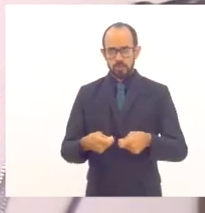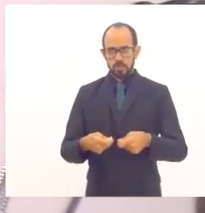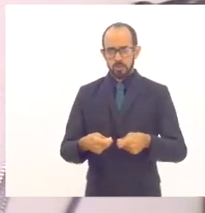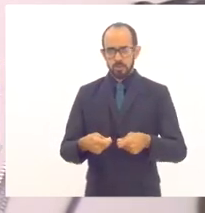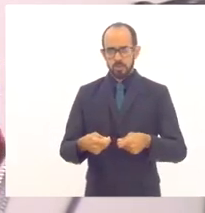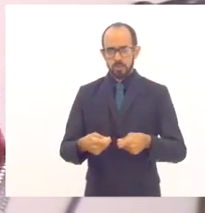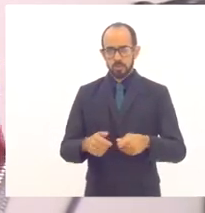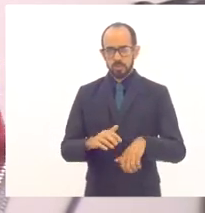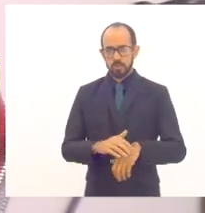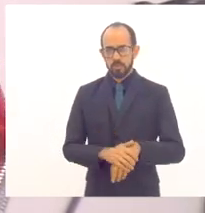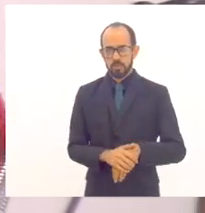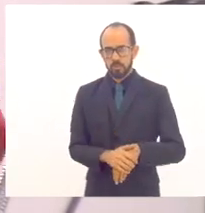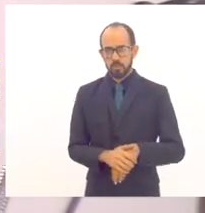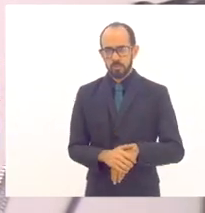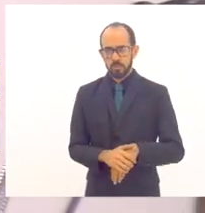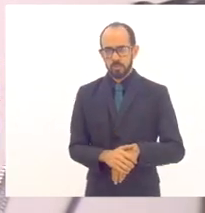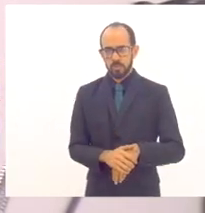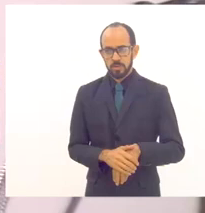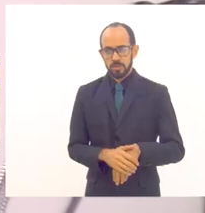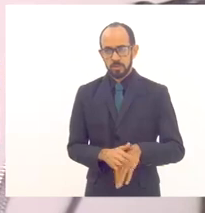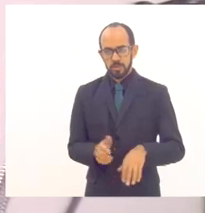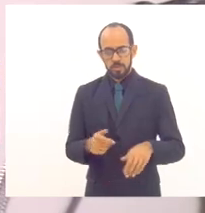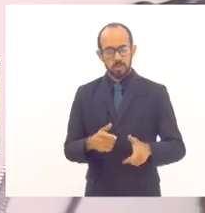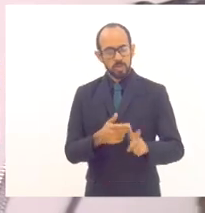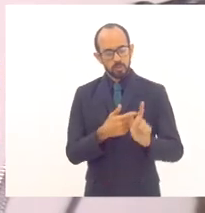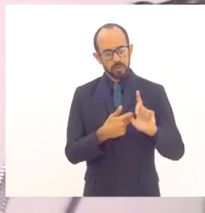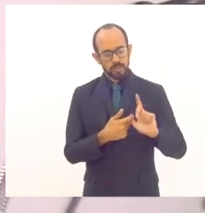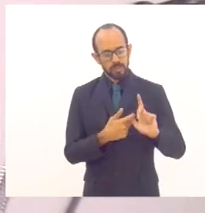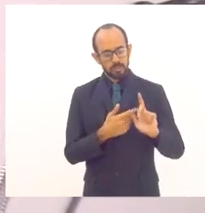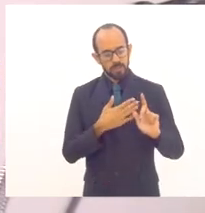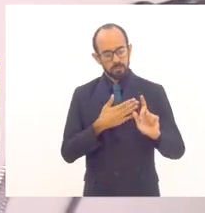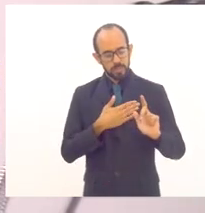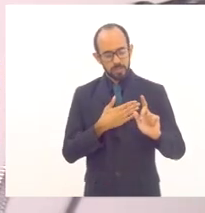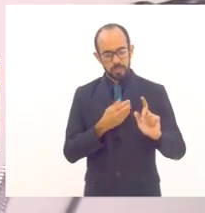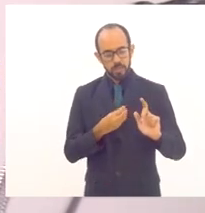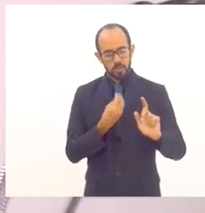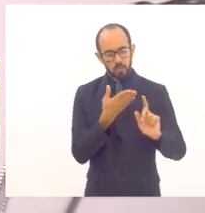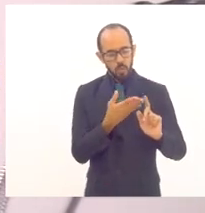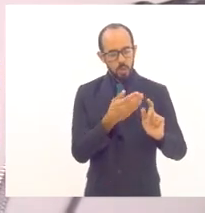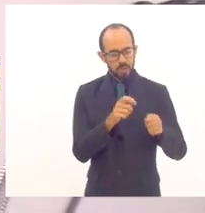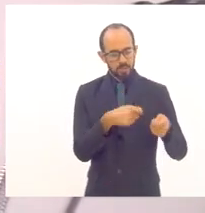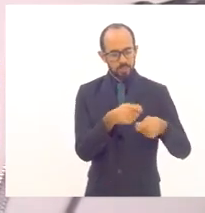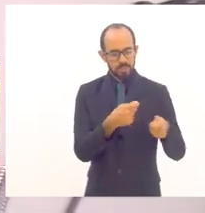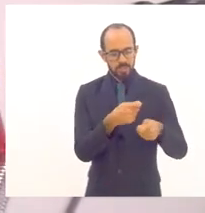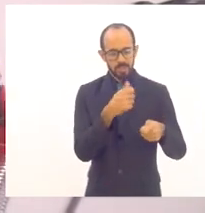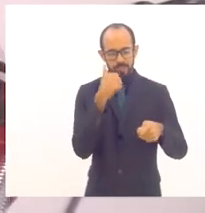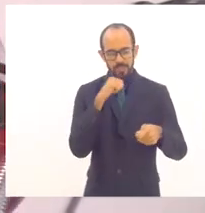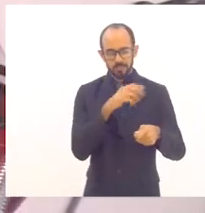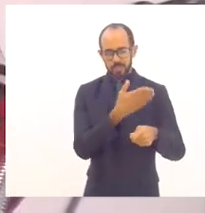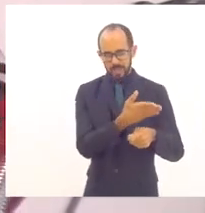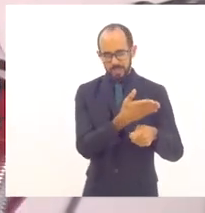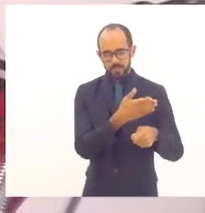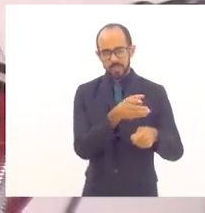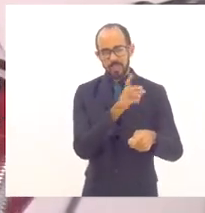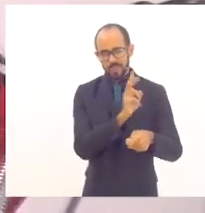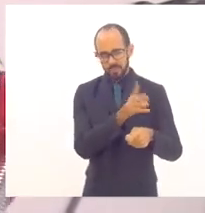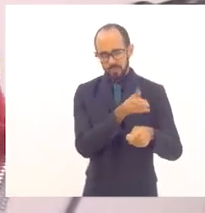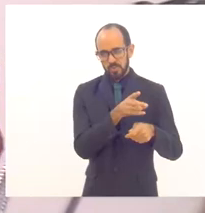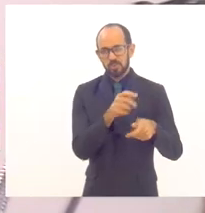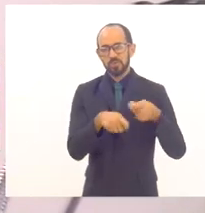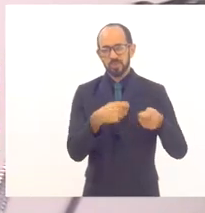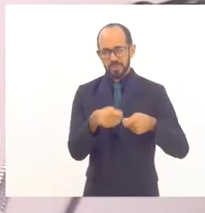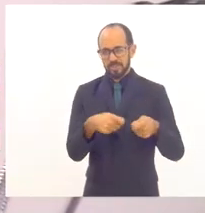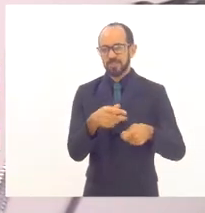deu ruim. Então, que feche tudo para balanço, entregue a chave na mão dessas mulheres para que elas comandem tudo daqui para frente.